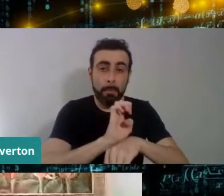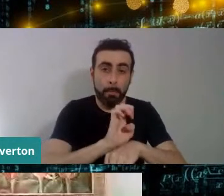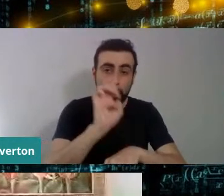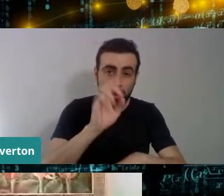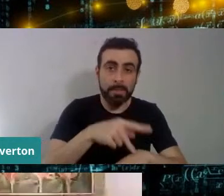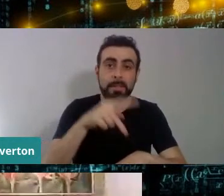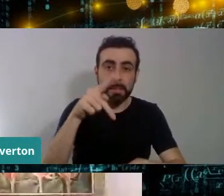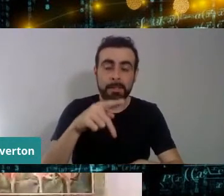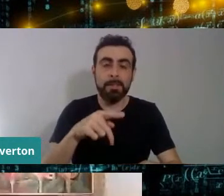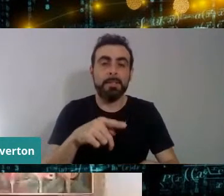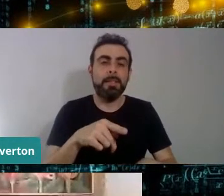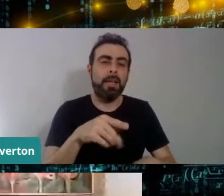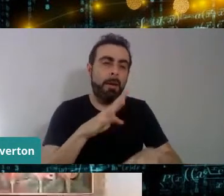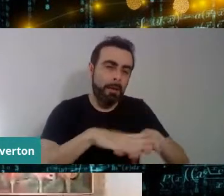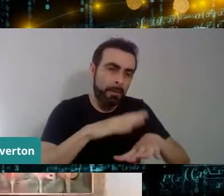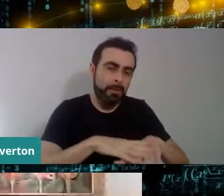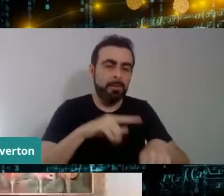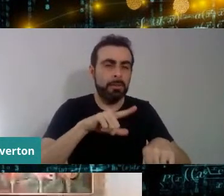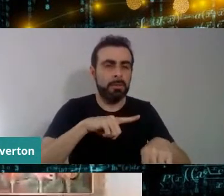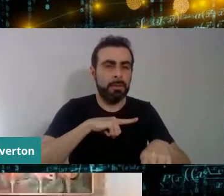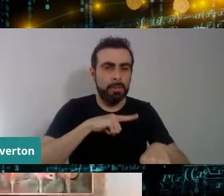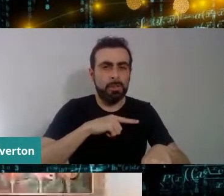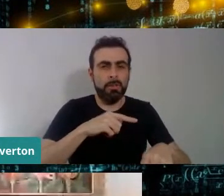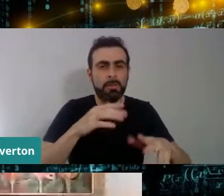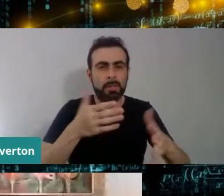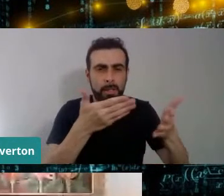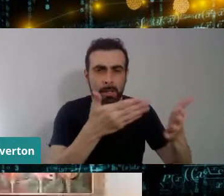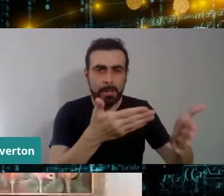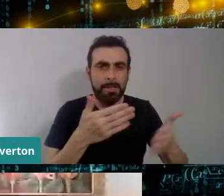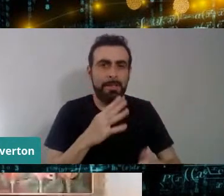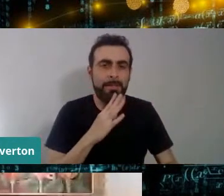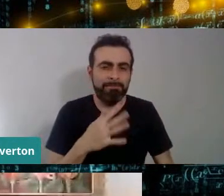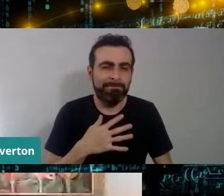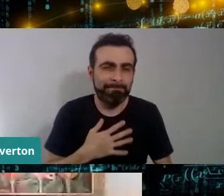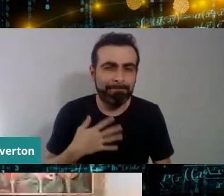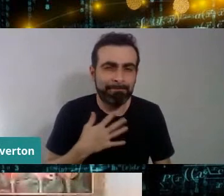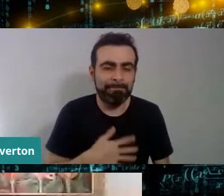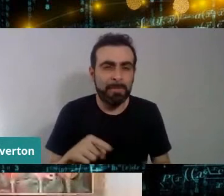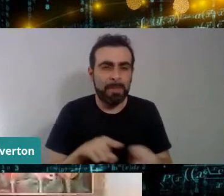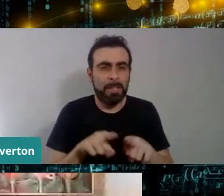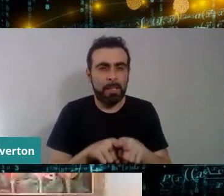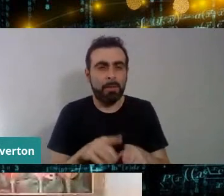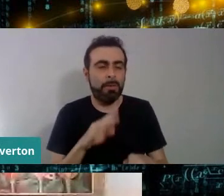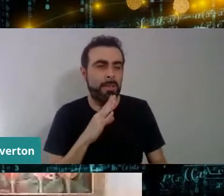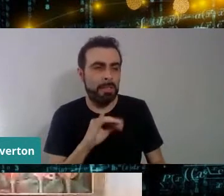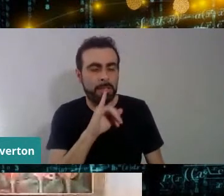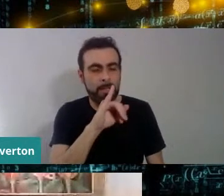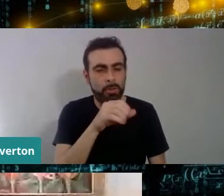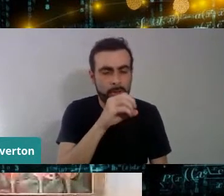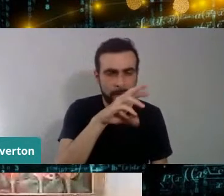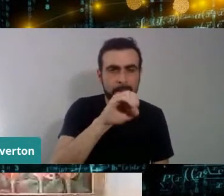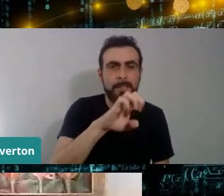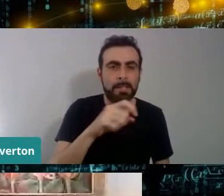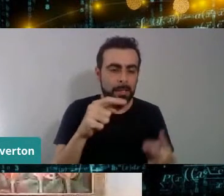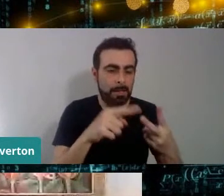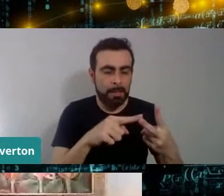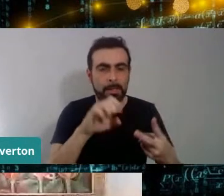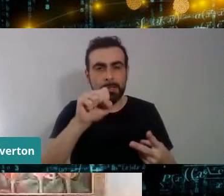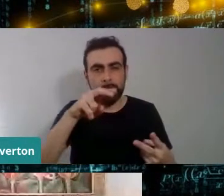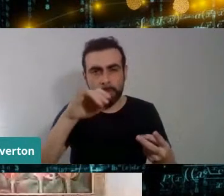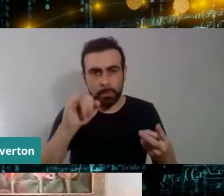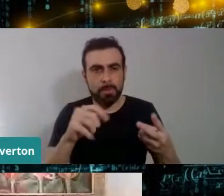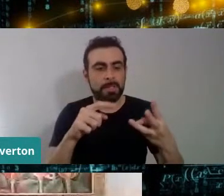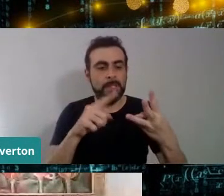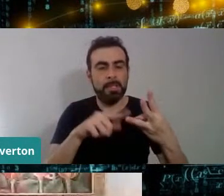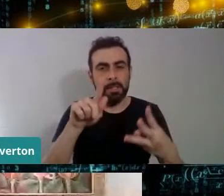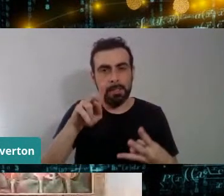a honra e o prazer de sentar ao lado desses grandes mestres aí, professor José Carlos, professor Guido, professora Suzy, que está tendo, não sei se